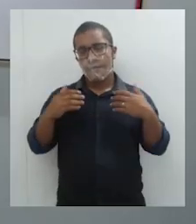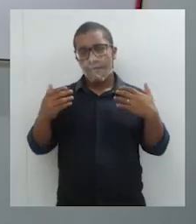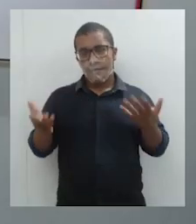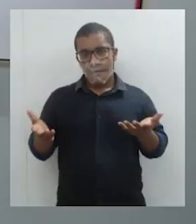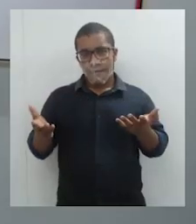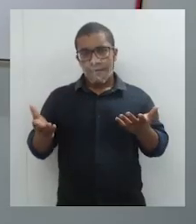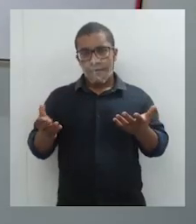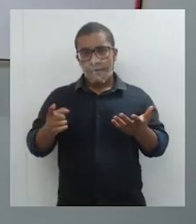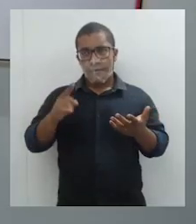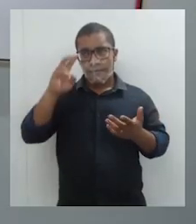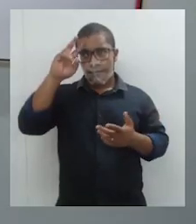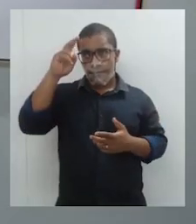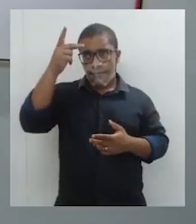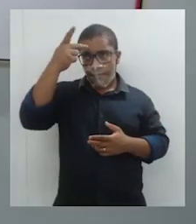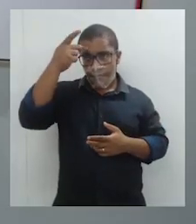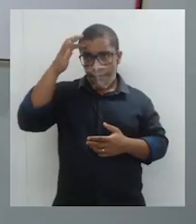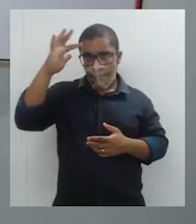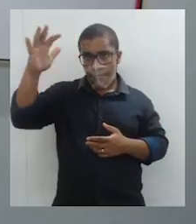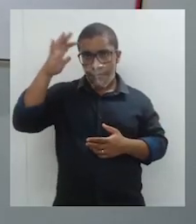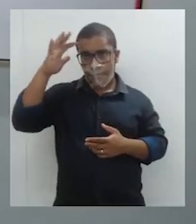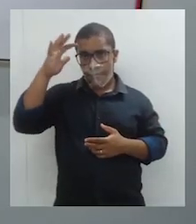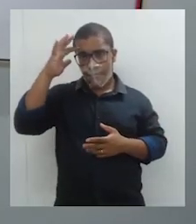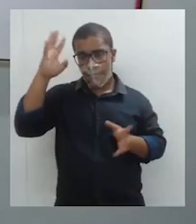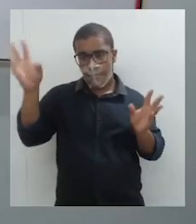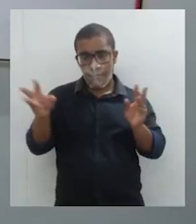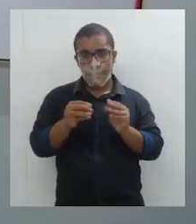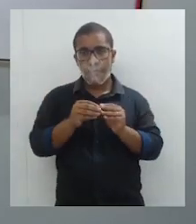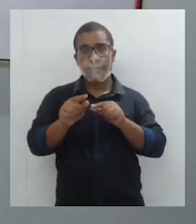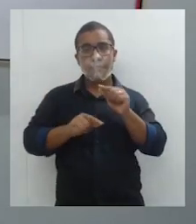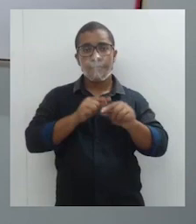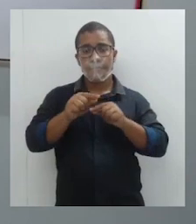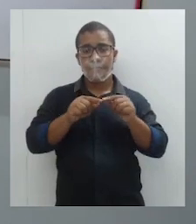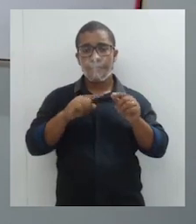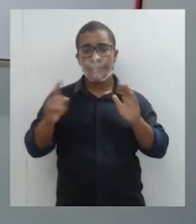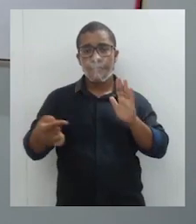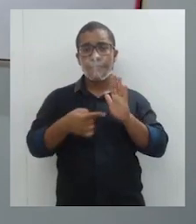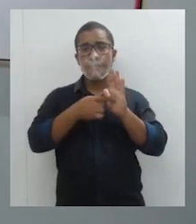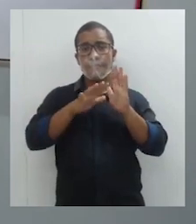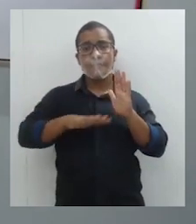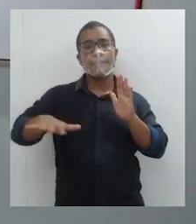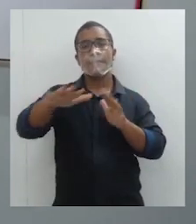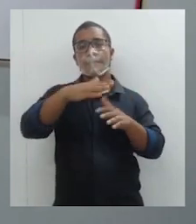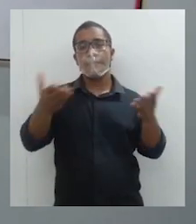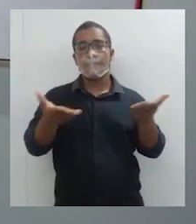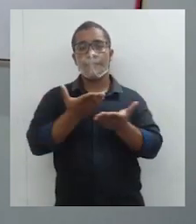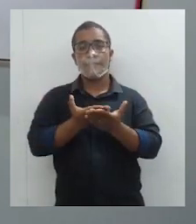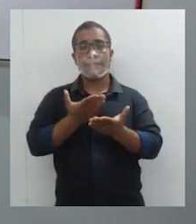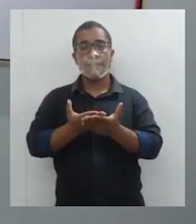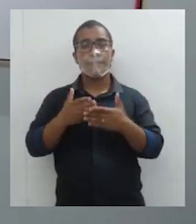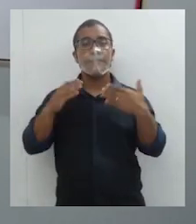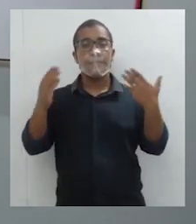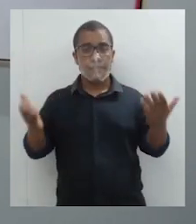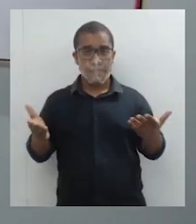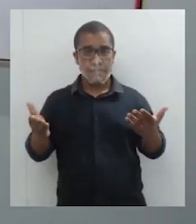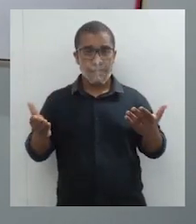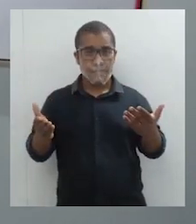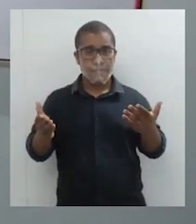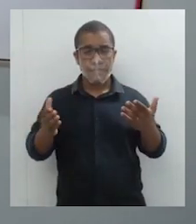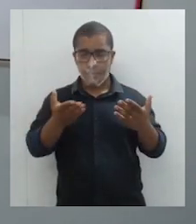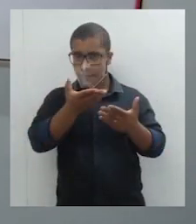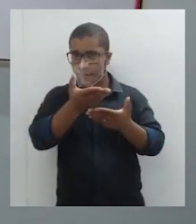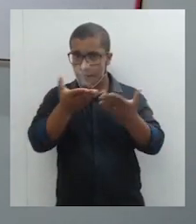para e se repensar em síntese Qual foi o objetivo geral da minha aula hoje em especial